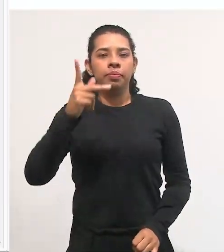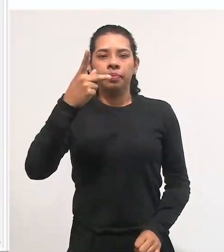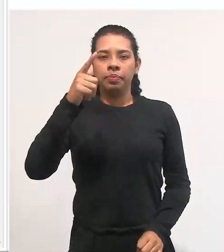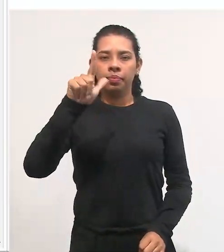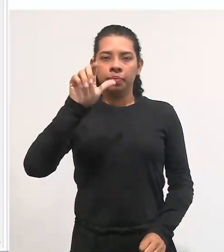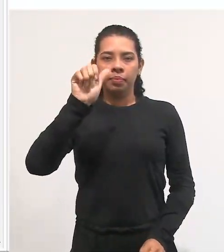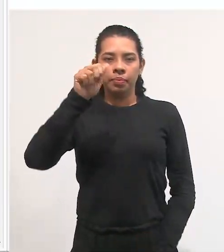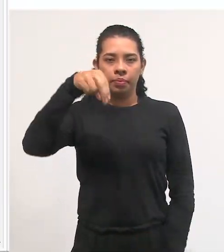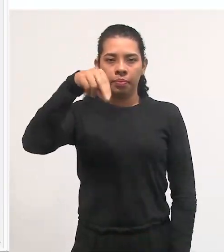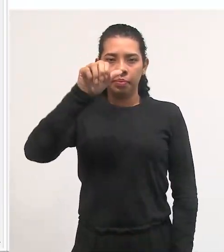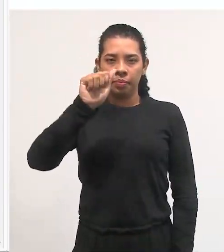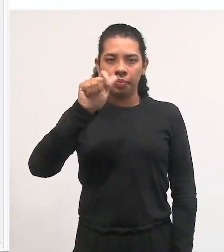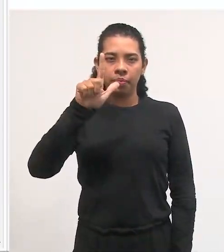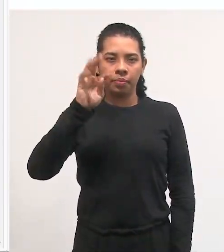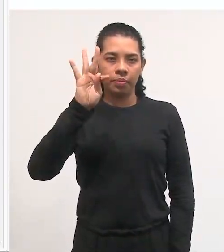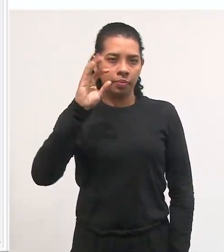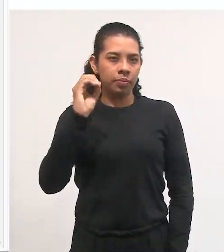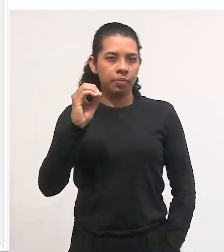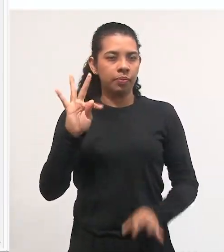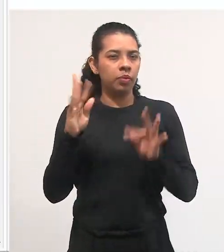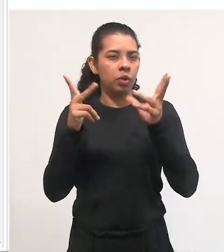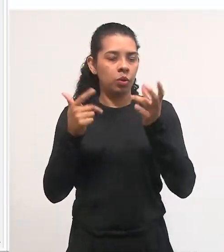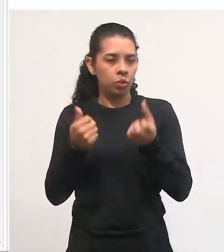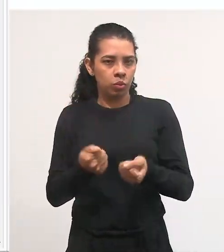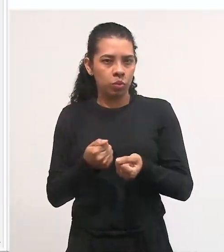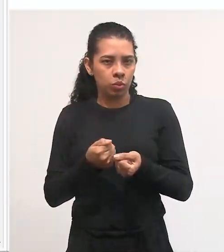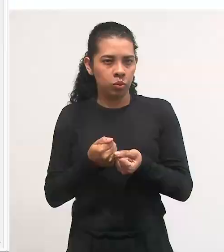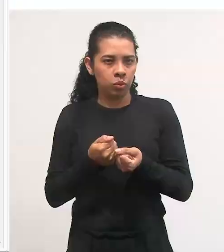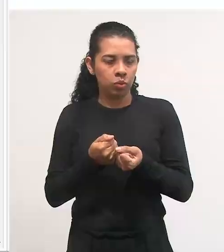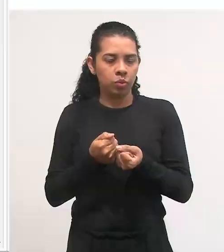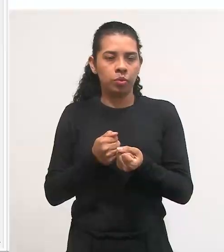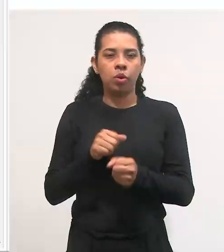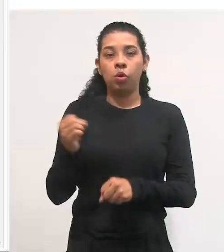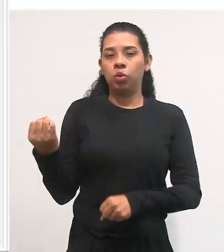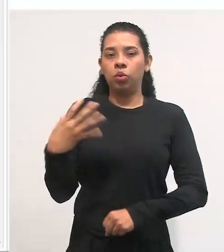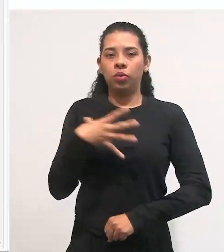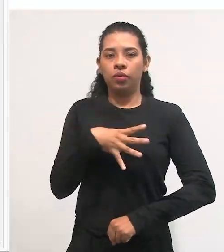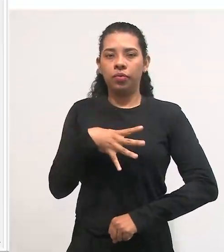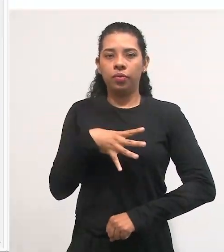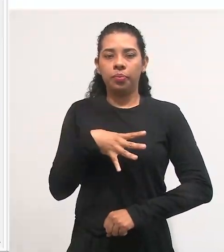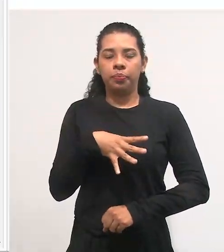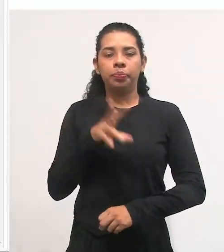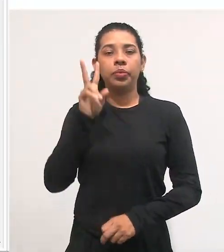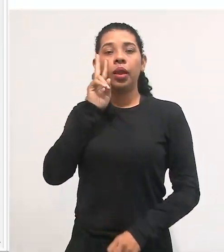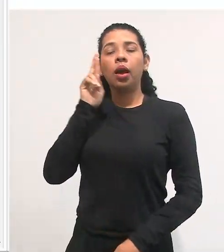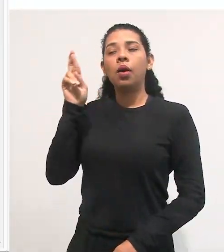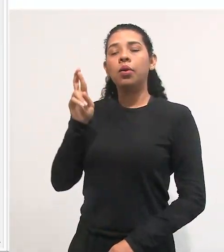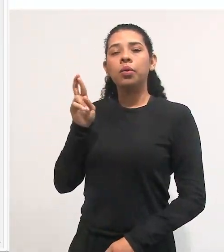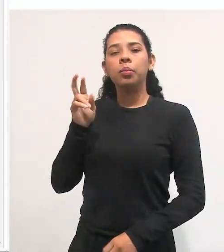vai ter todas as atualizações necessárias. No artigo 22, vai dizer o